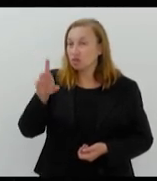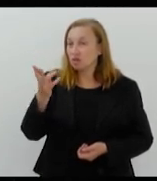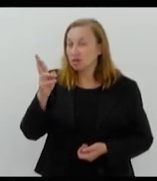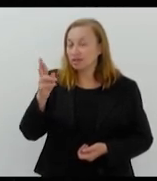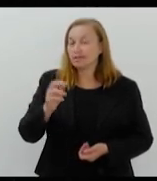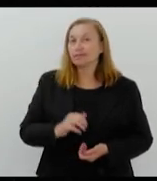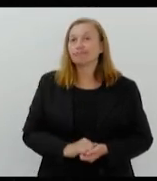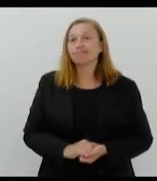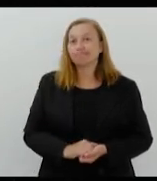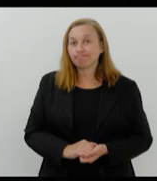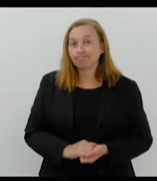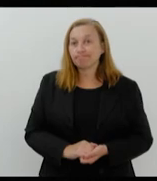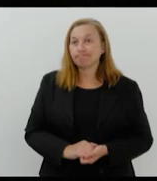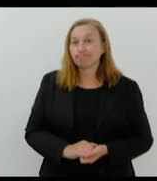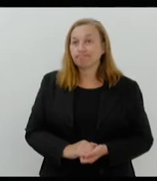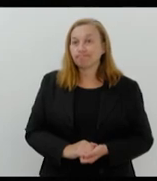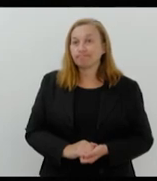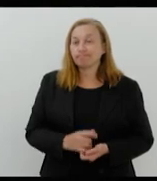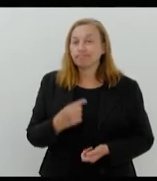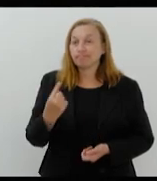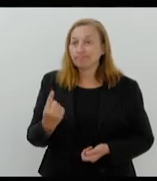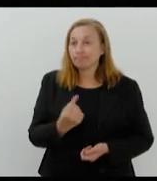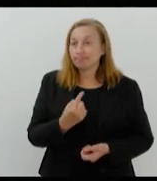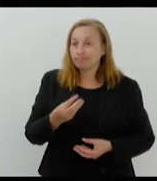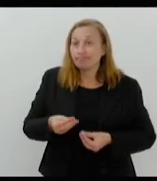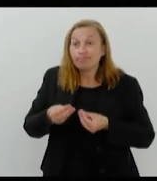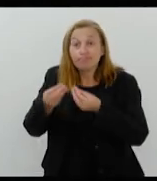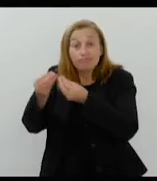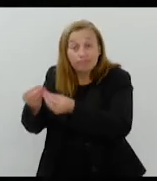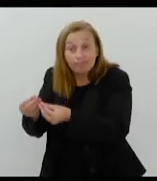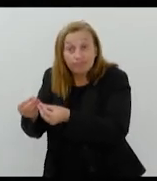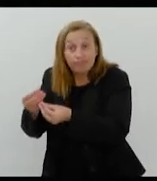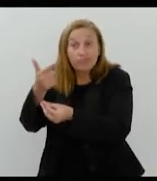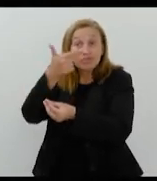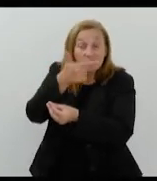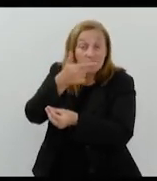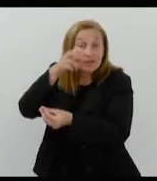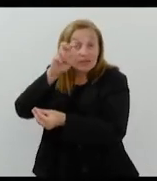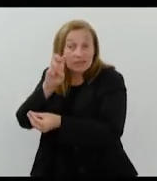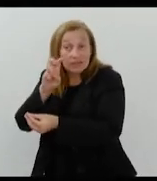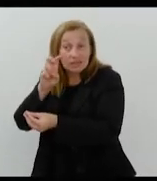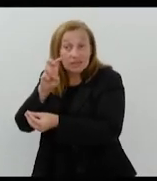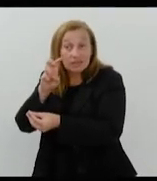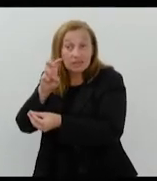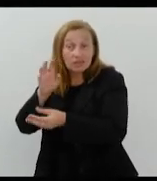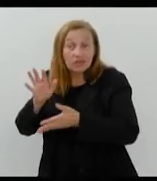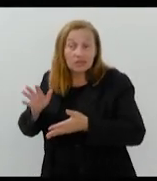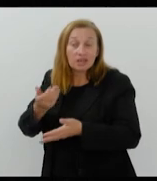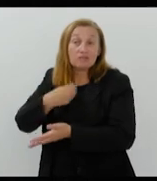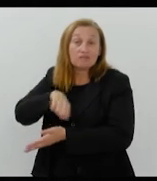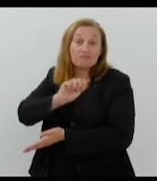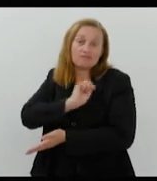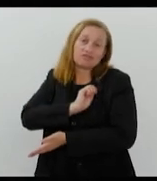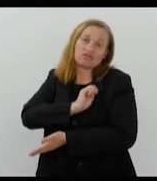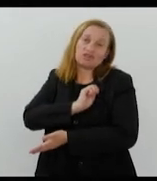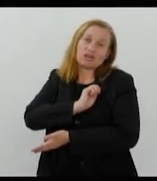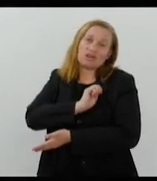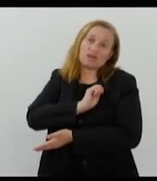22,2 bilhões de reais. Nós estamos dando, em 25, de incentivos